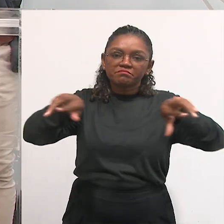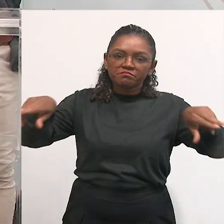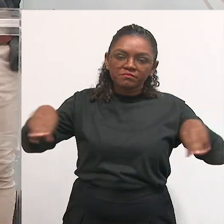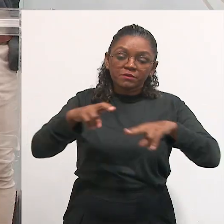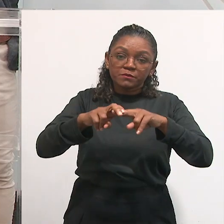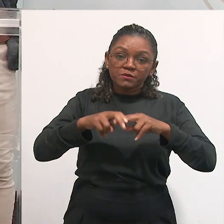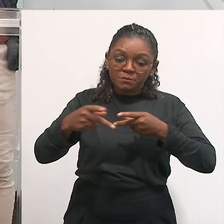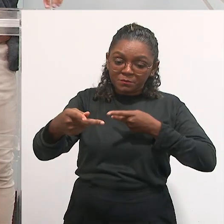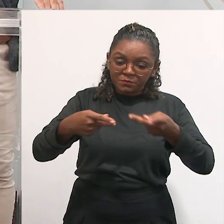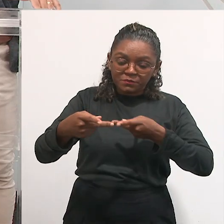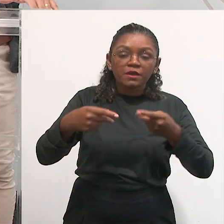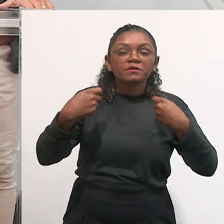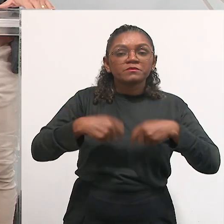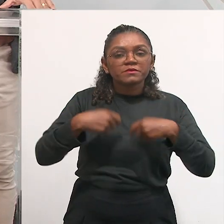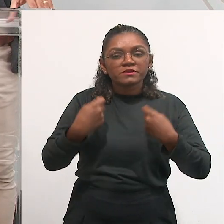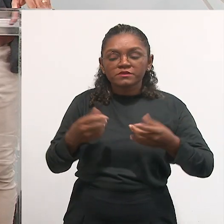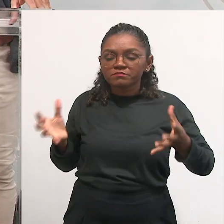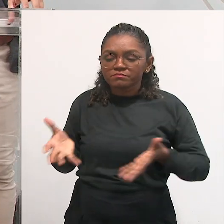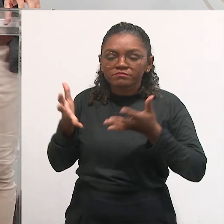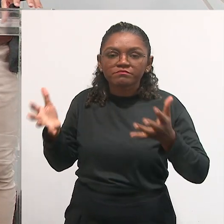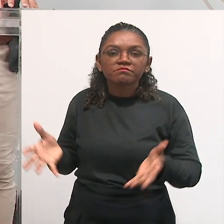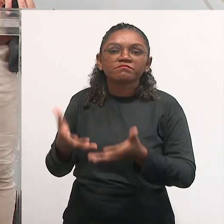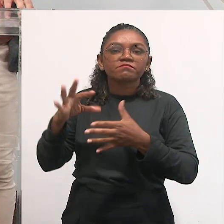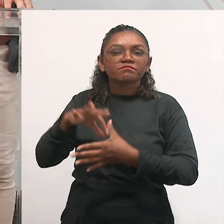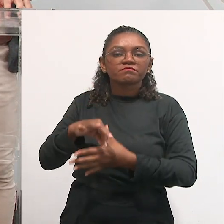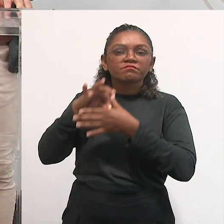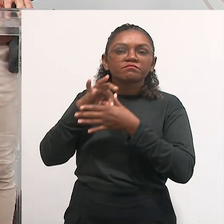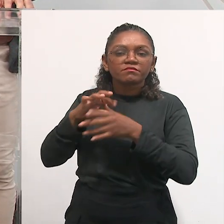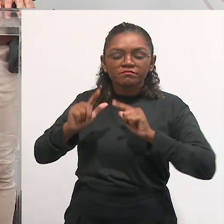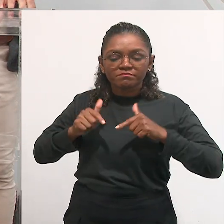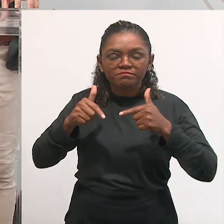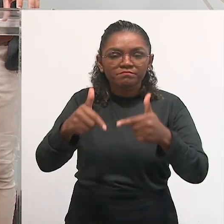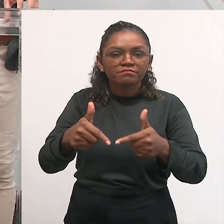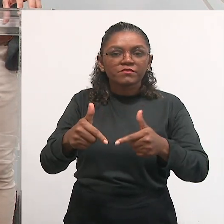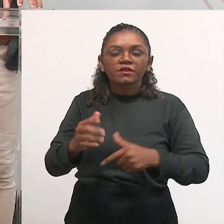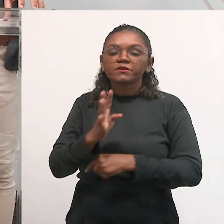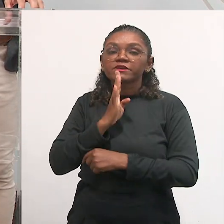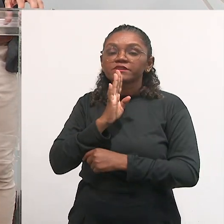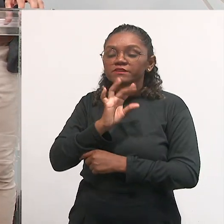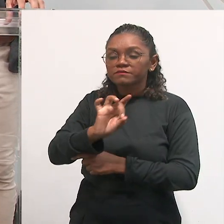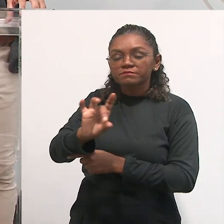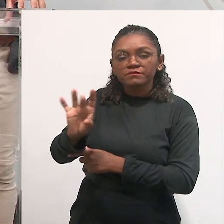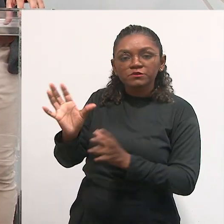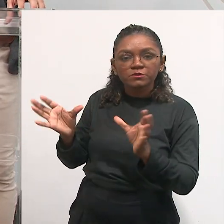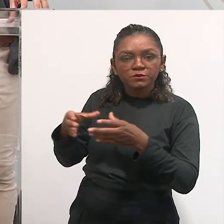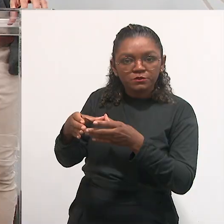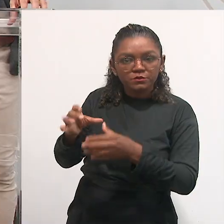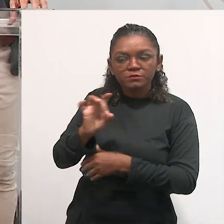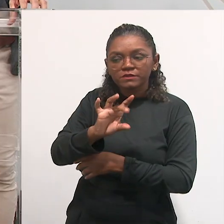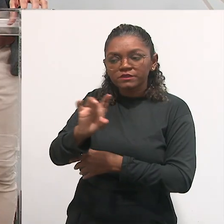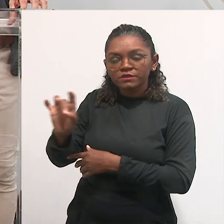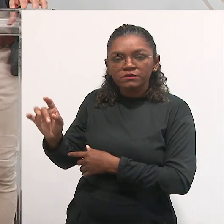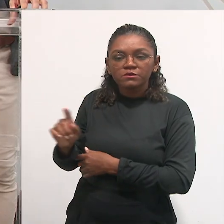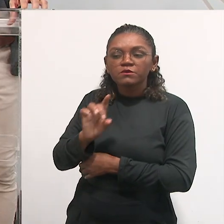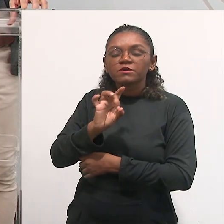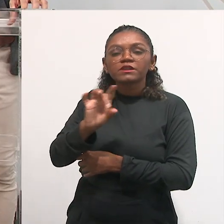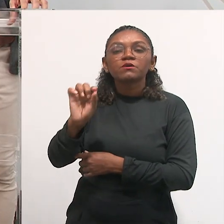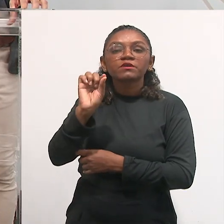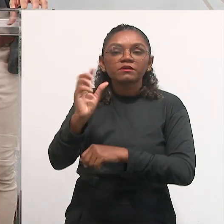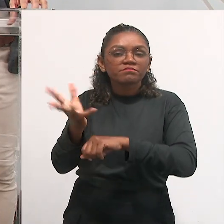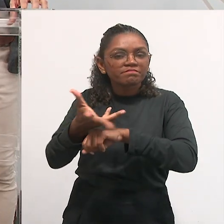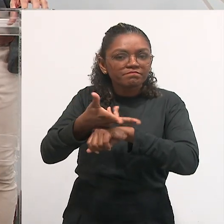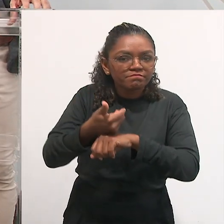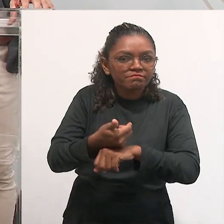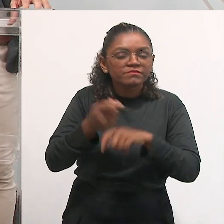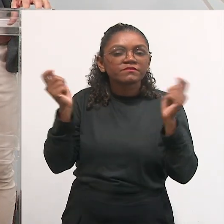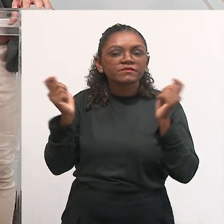motivar, liderar a sua equipe, conhecer bem a sua equipe, conhecer muito bem o que cada um tem de potencial,